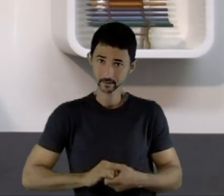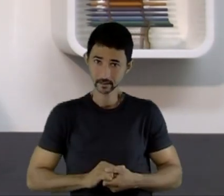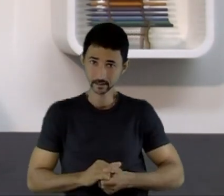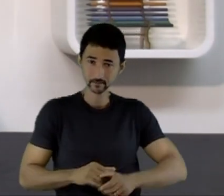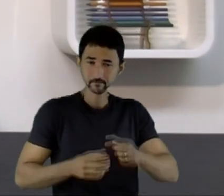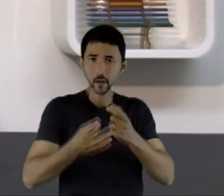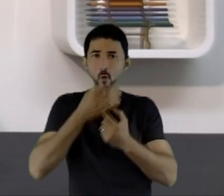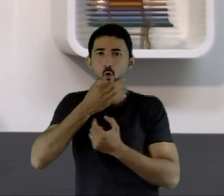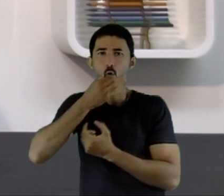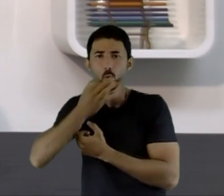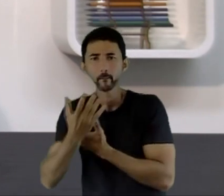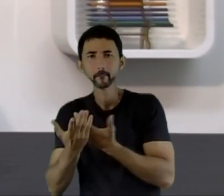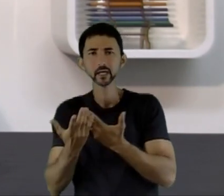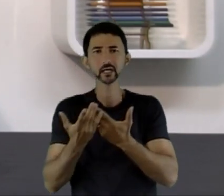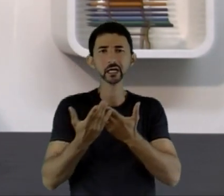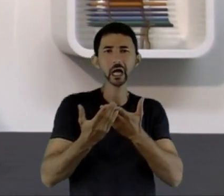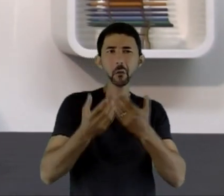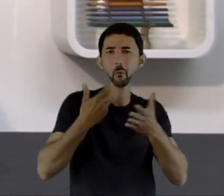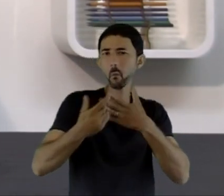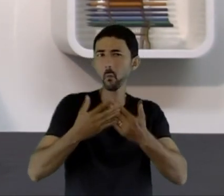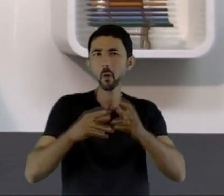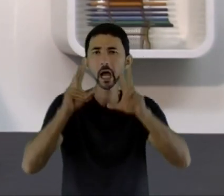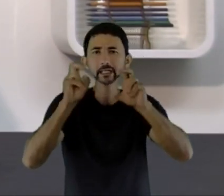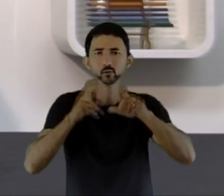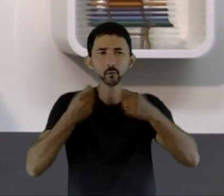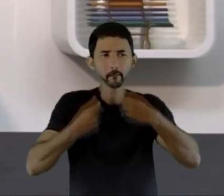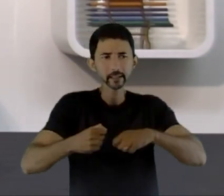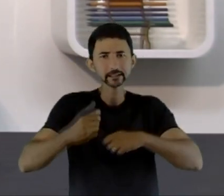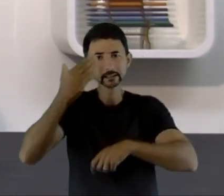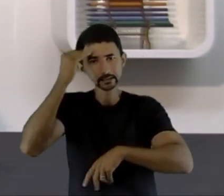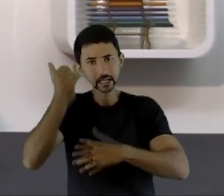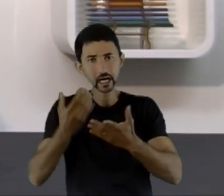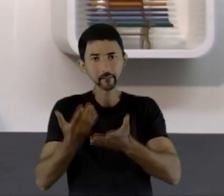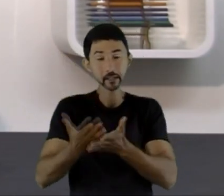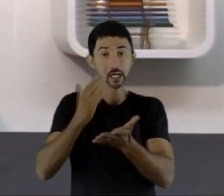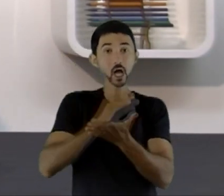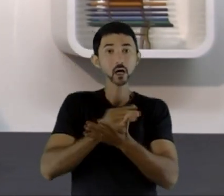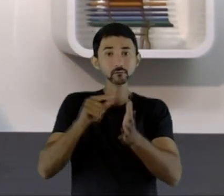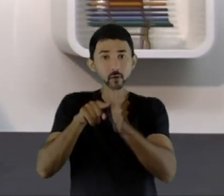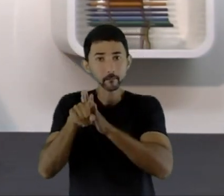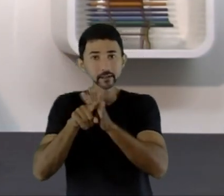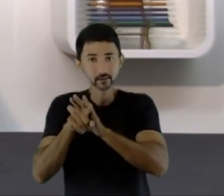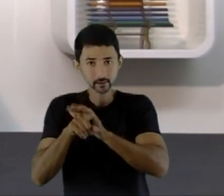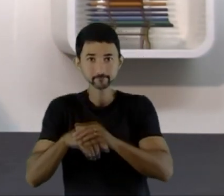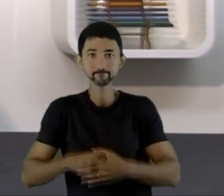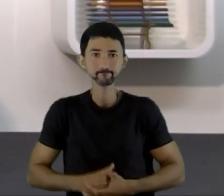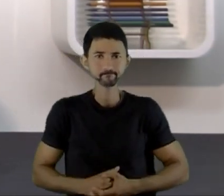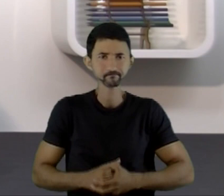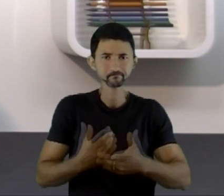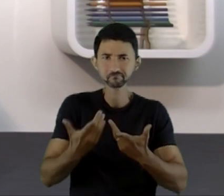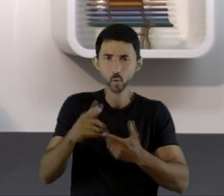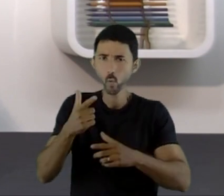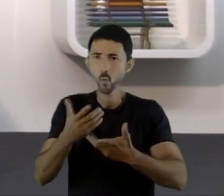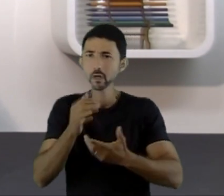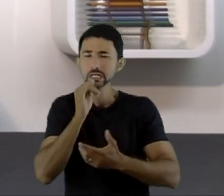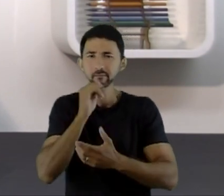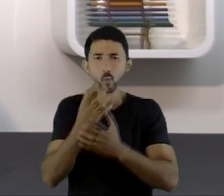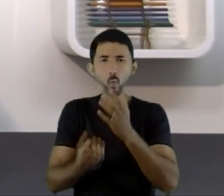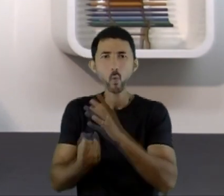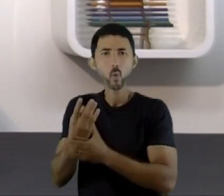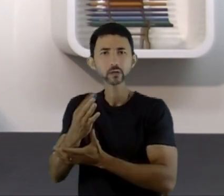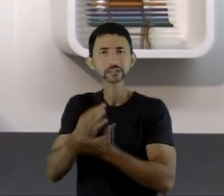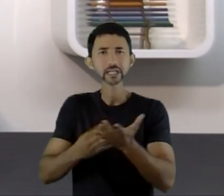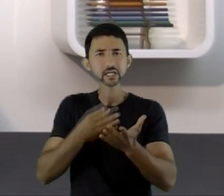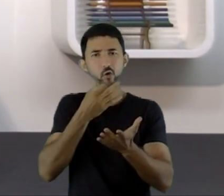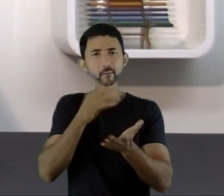gente argumentar a respeito de alguma coisa é necessário que a gente faça uma pesquisa a respeito disso? Não tem como eu construir um